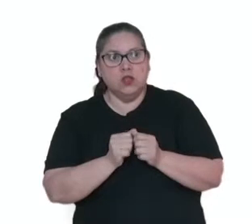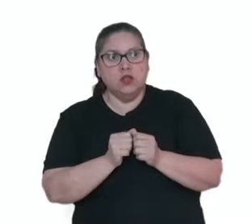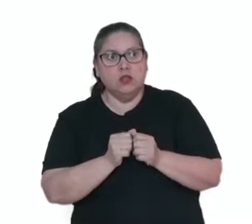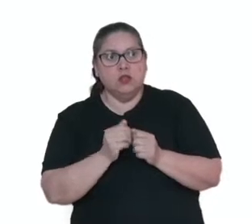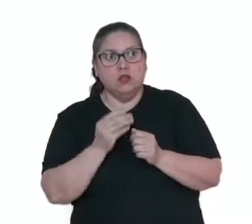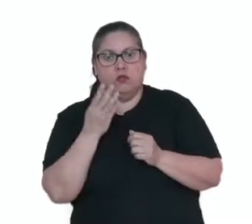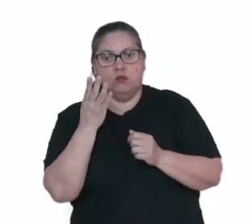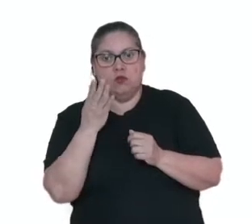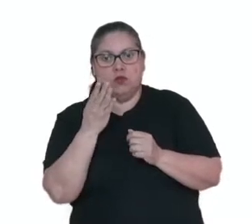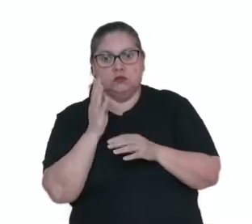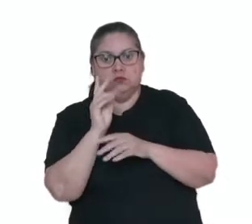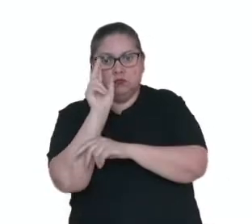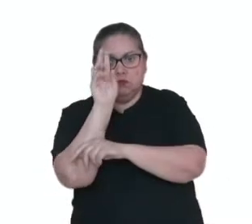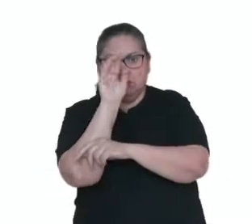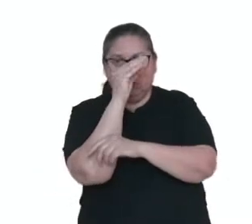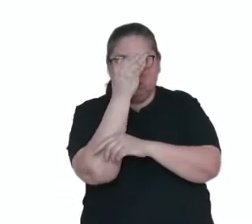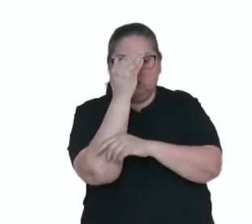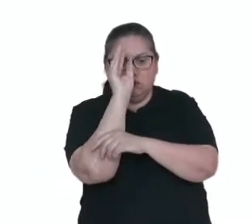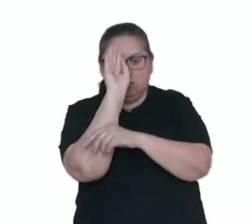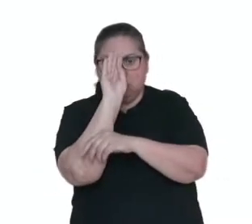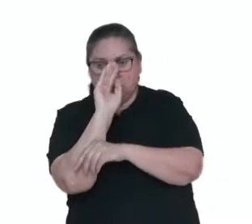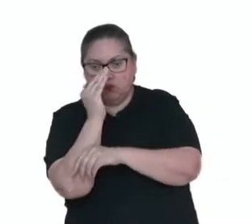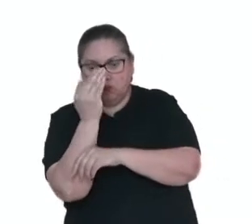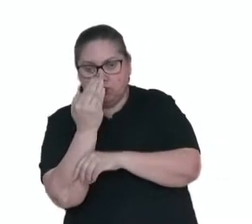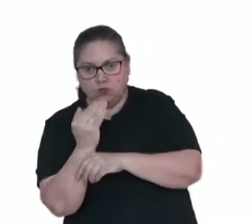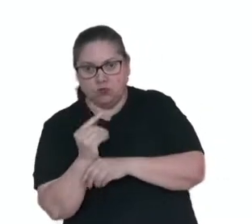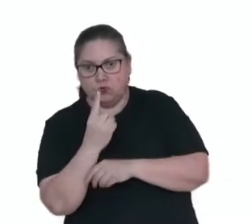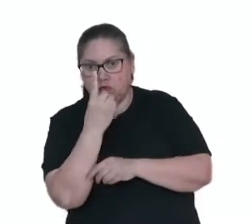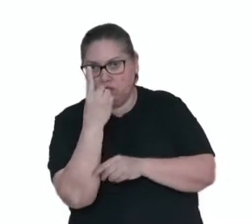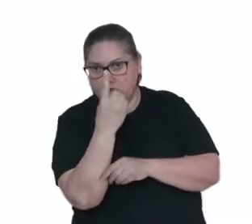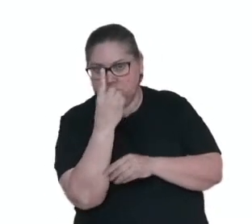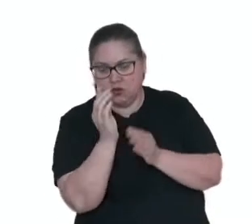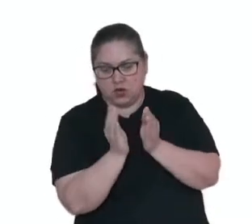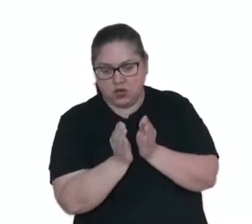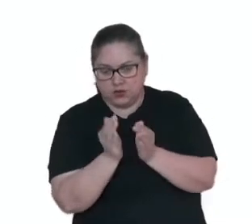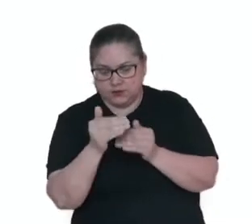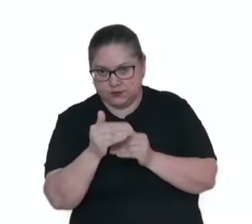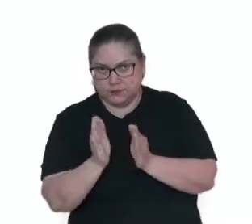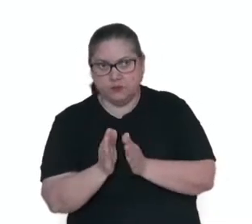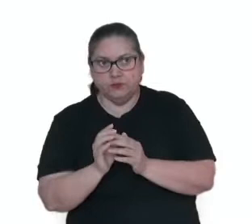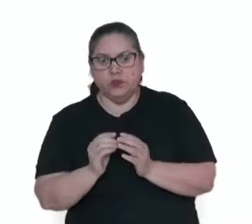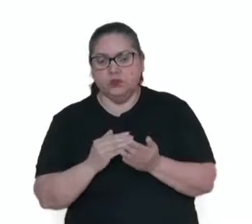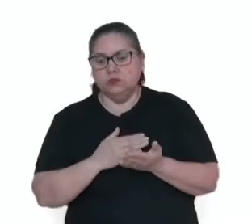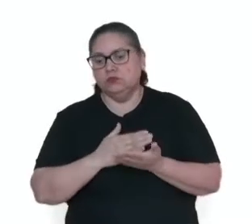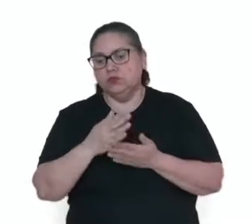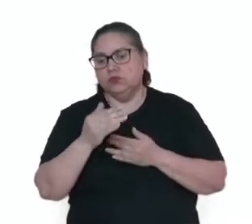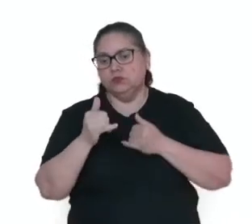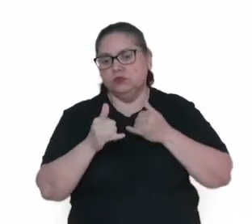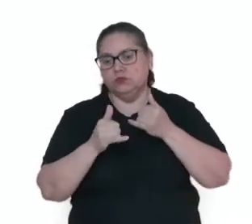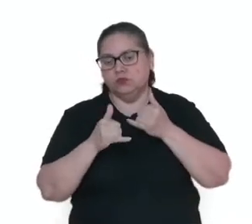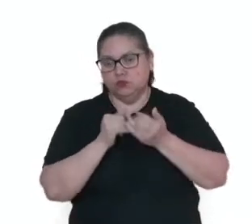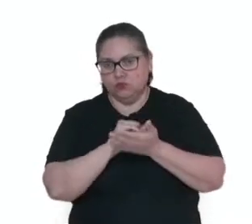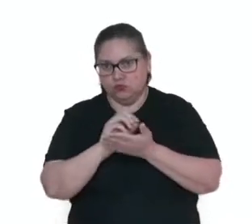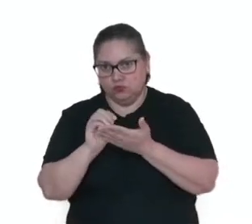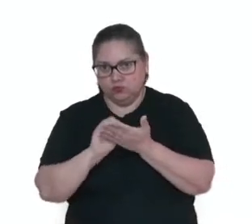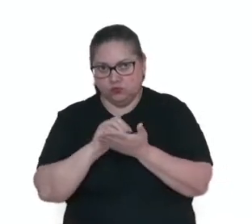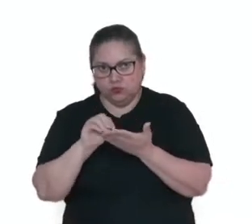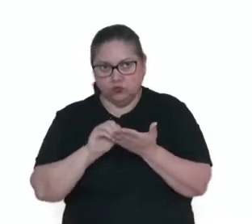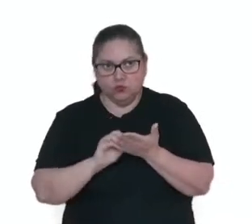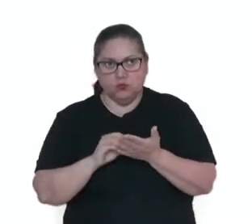4 submarinos, que são navios de uma única casa. Durante o jogo, você